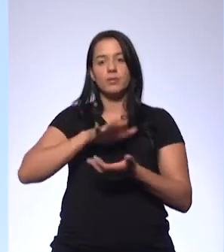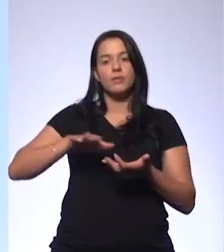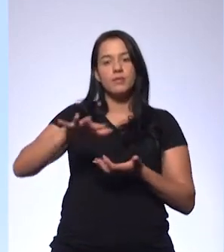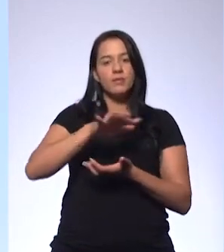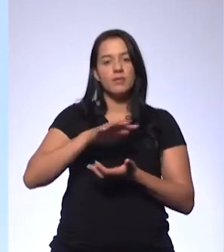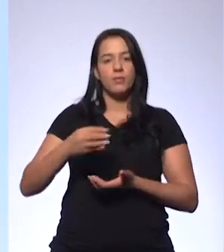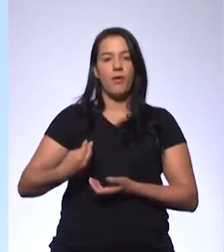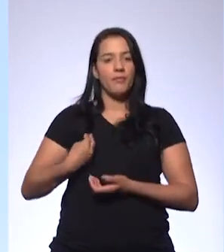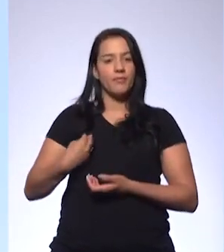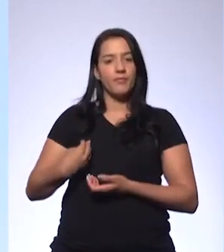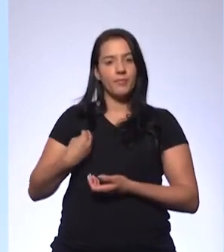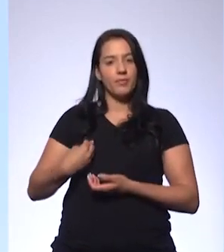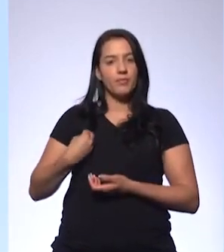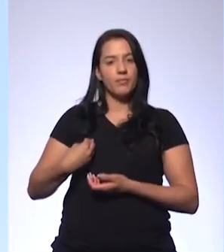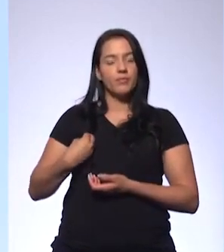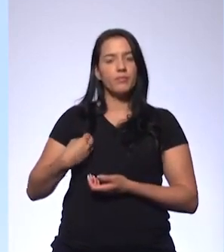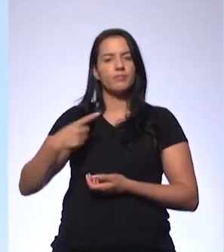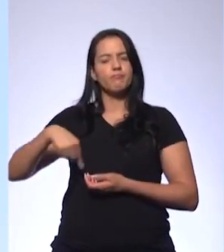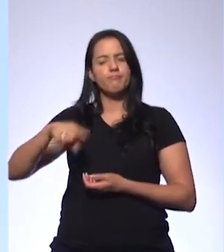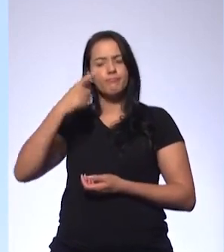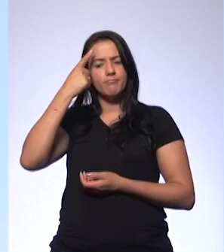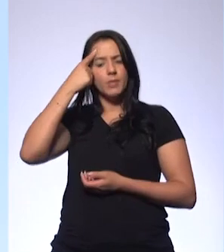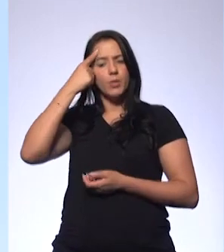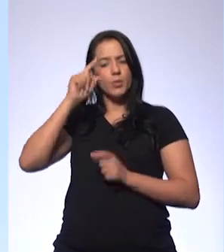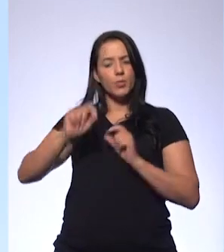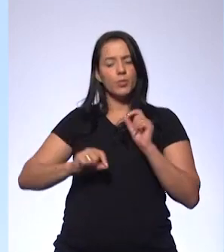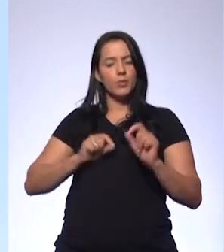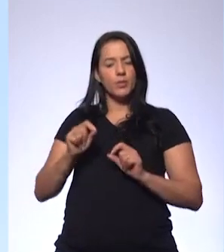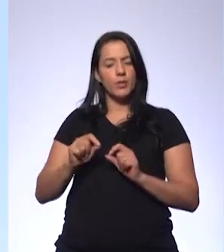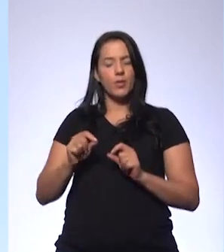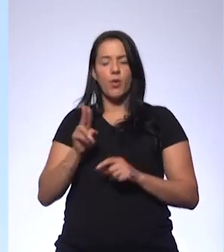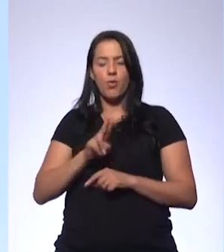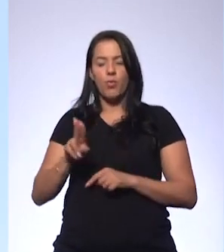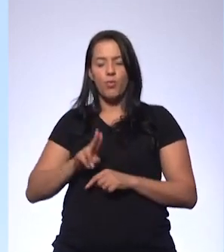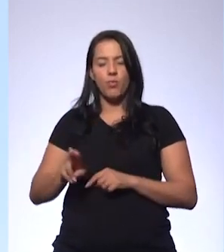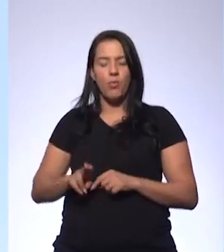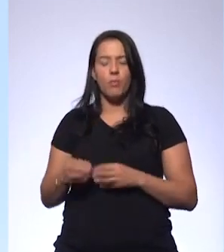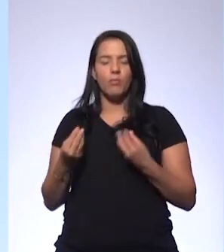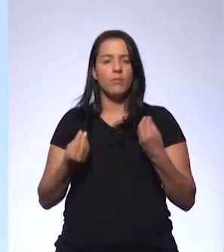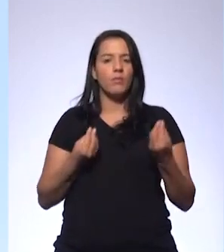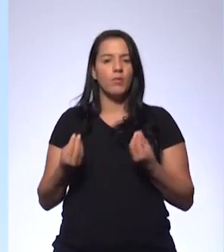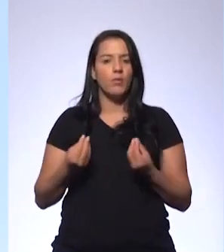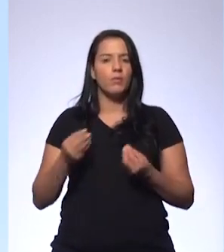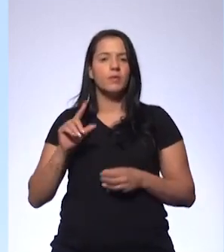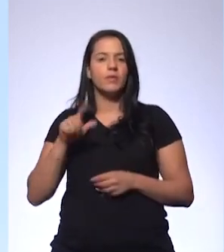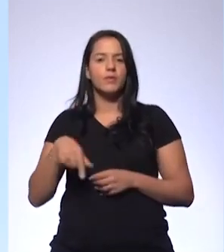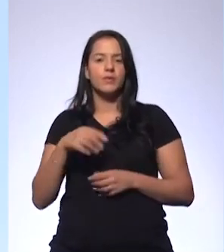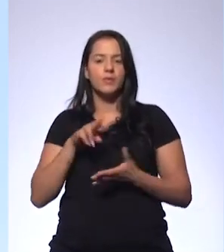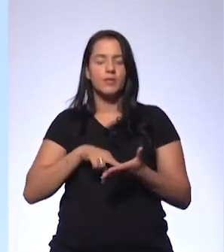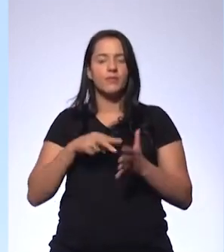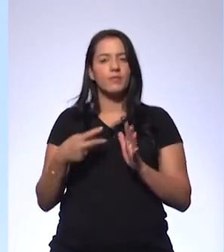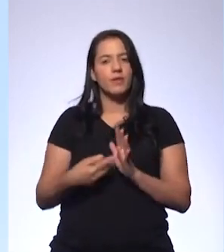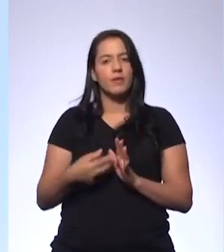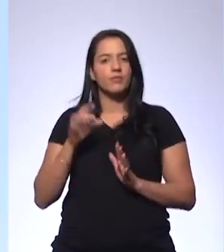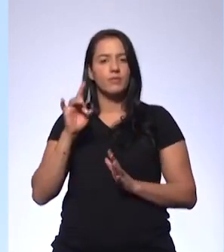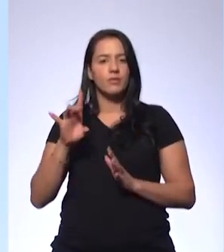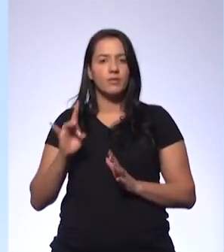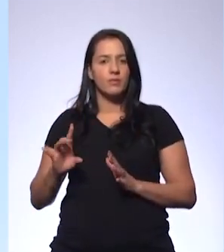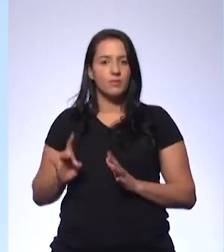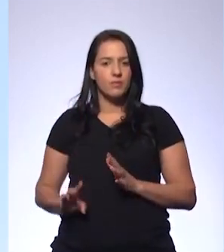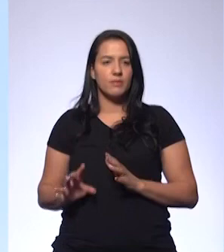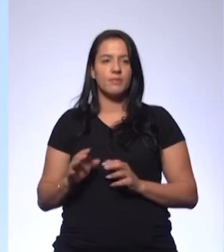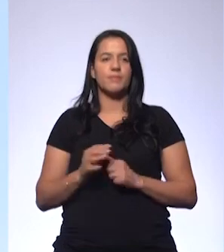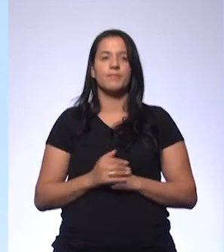começa a pensar, né, como que denomina algumas coisas aí, alguns conceitos, né, relacionados a